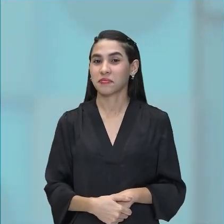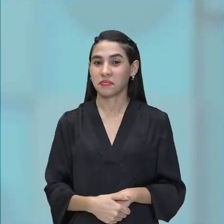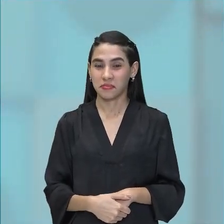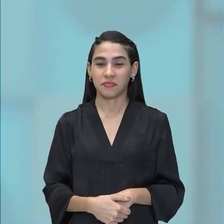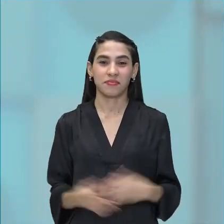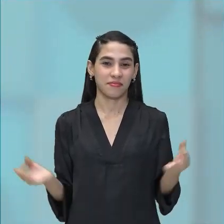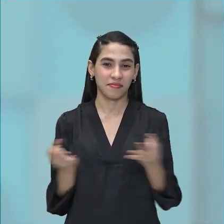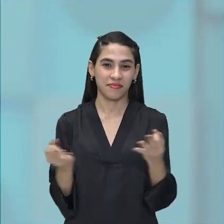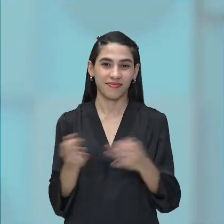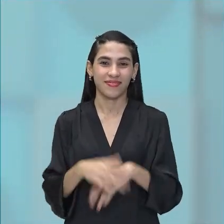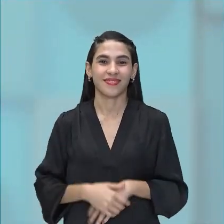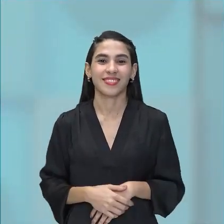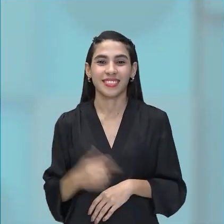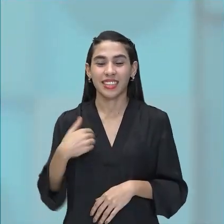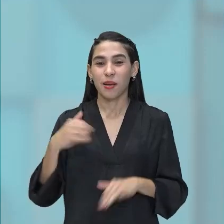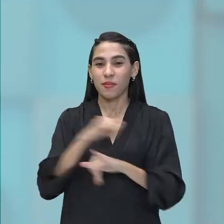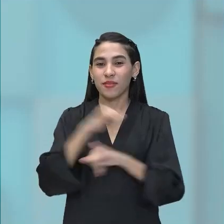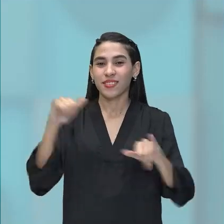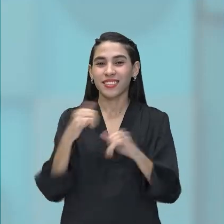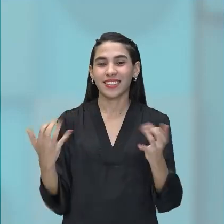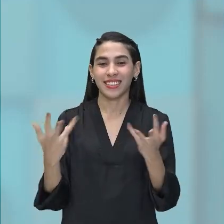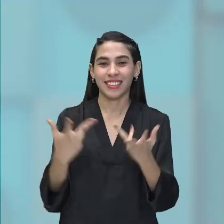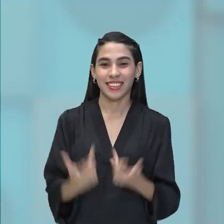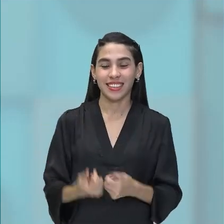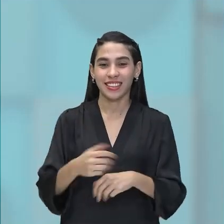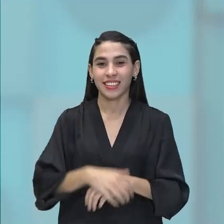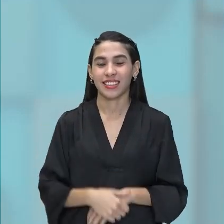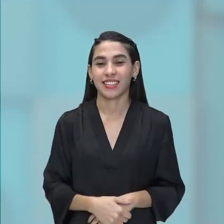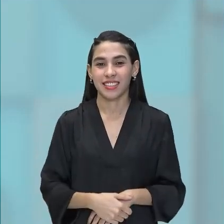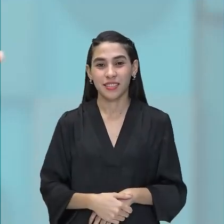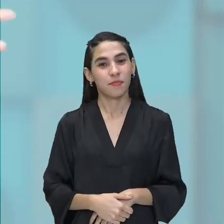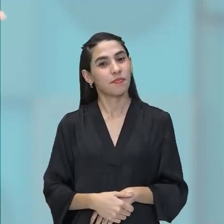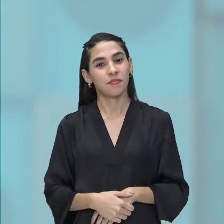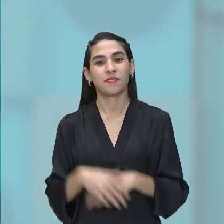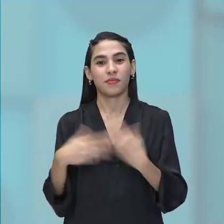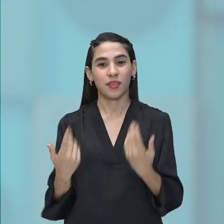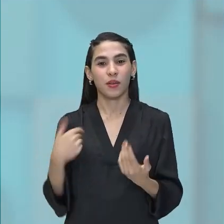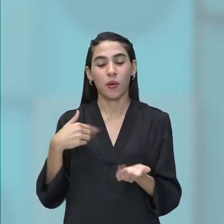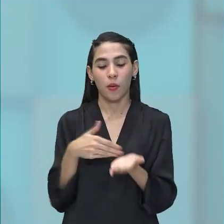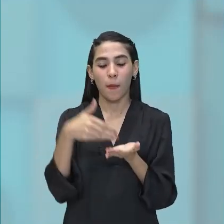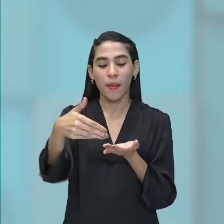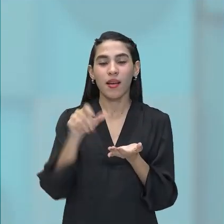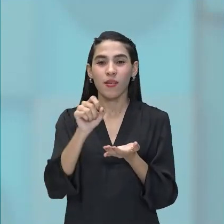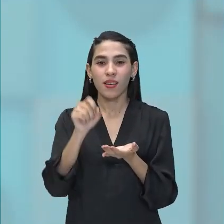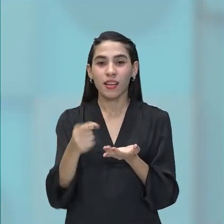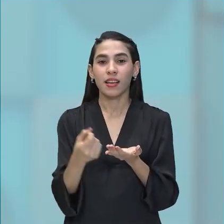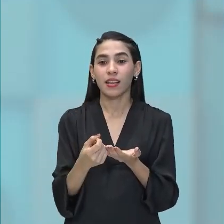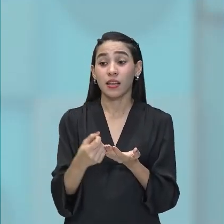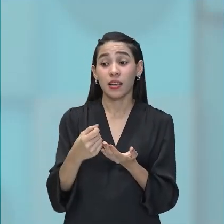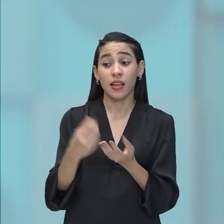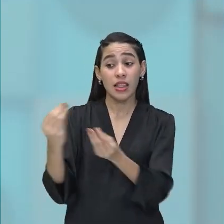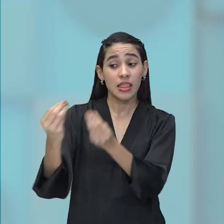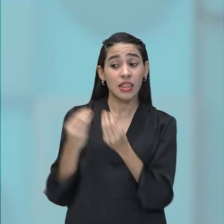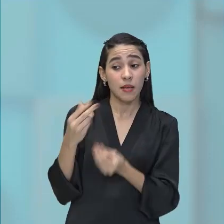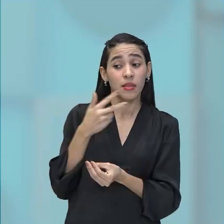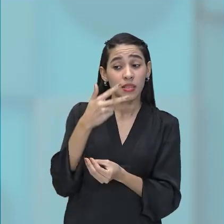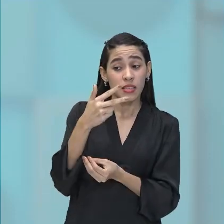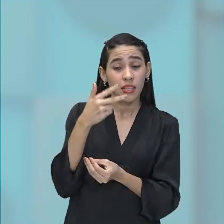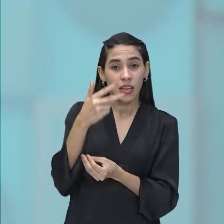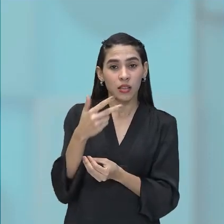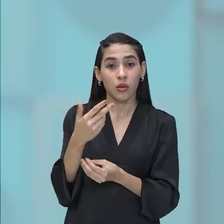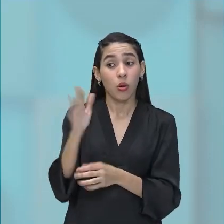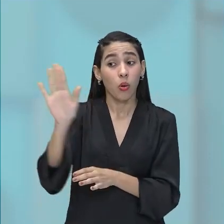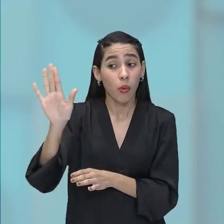Muito bem, olha essa propaganda maravilhosa, né? E aí começa ele falando que dei-me um cigarro, e aí tem uma interrupção,